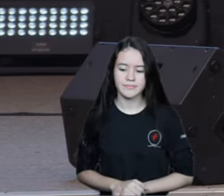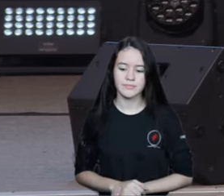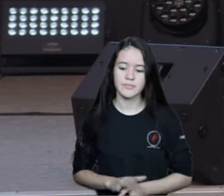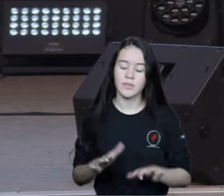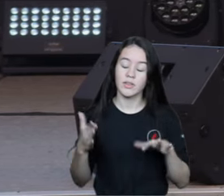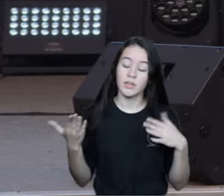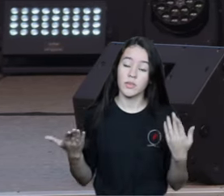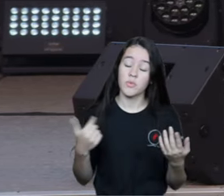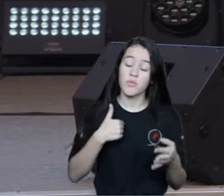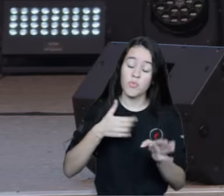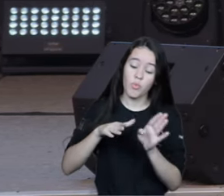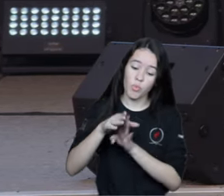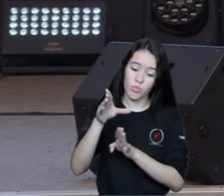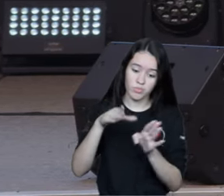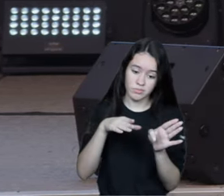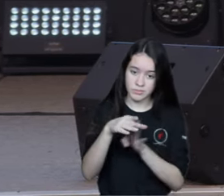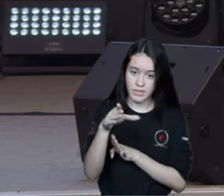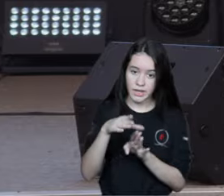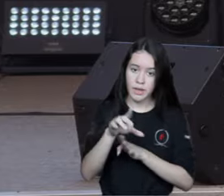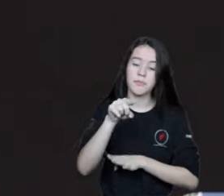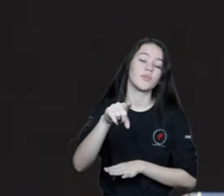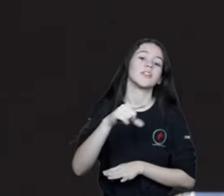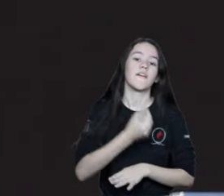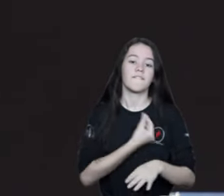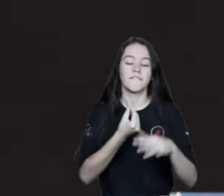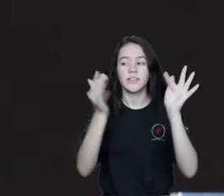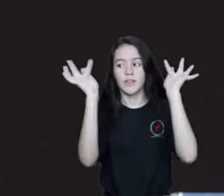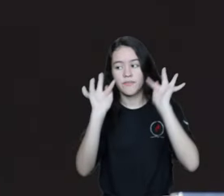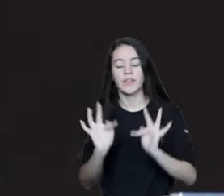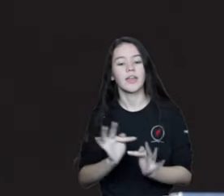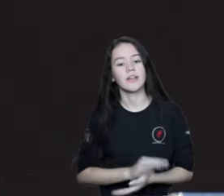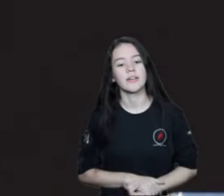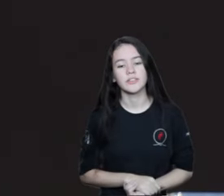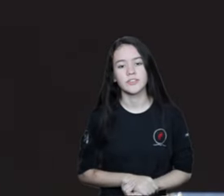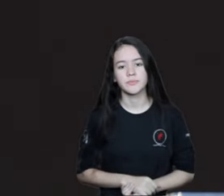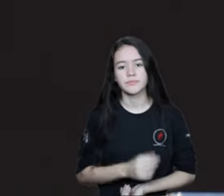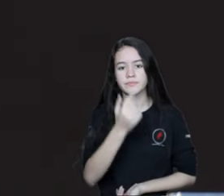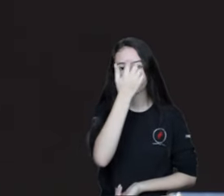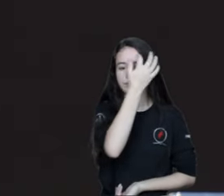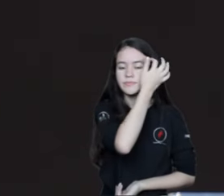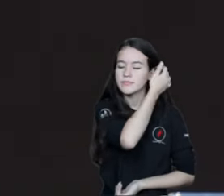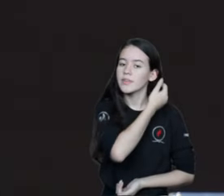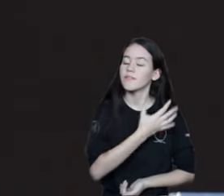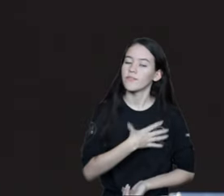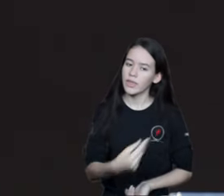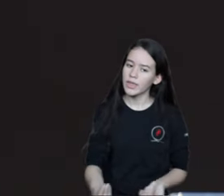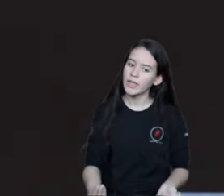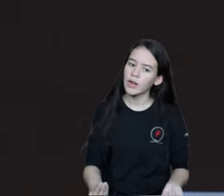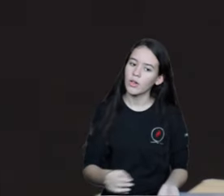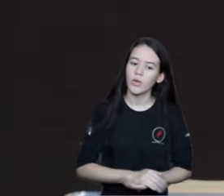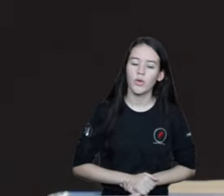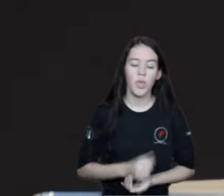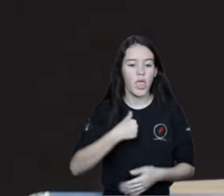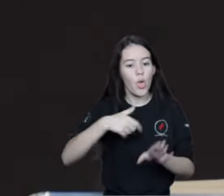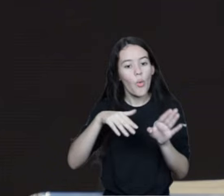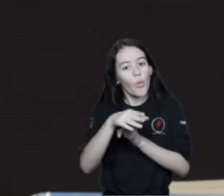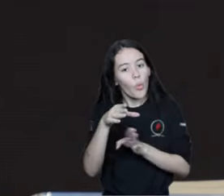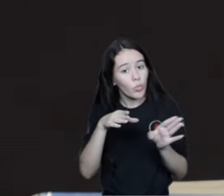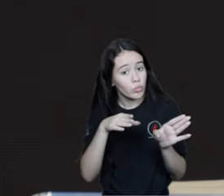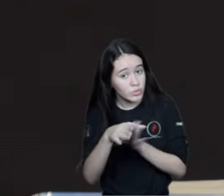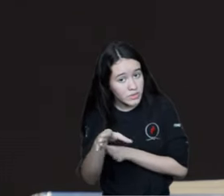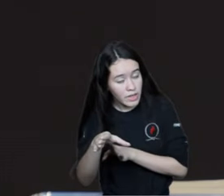então eu vou te dar alguns conselhos para você ter uma vida feliz filhinho filhinha A questão não é o dar